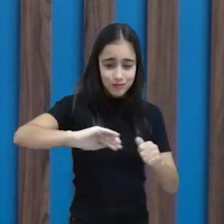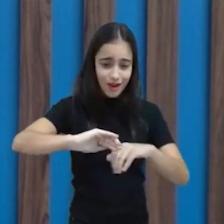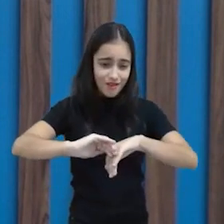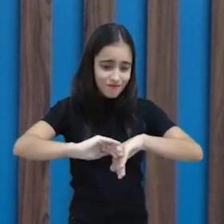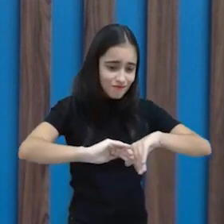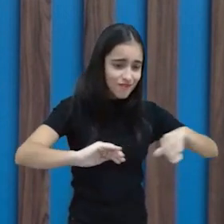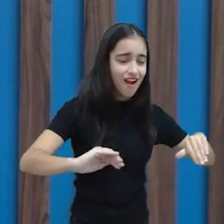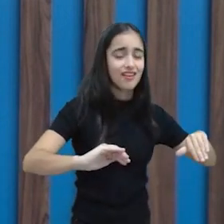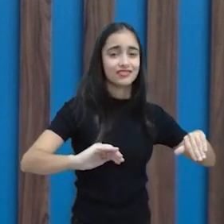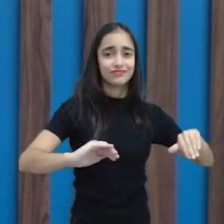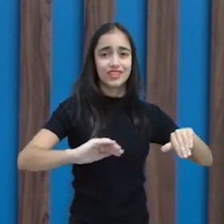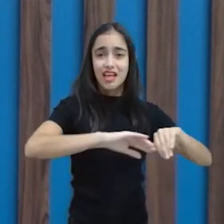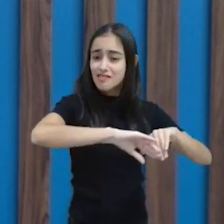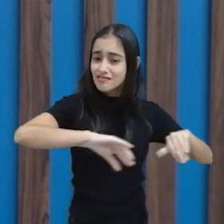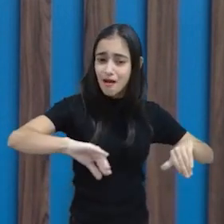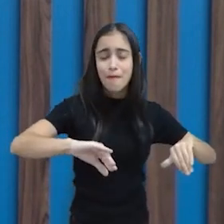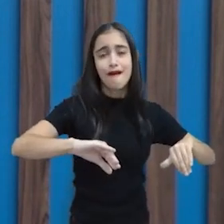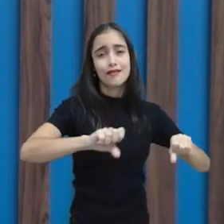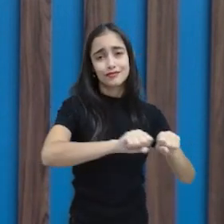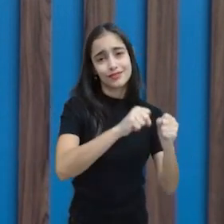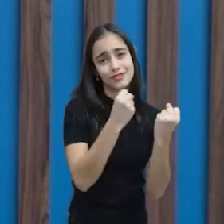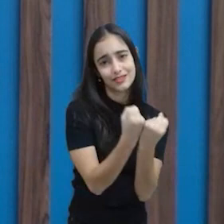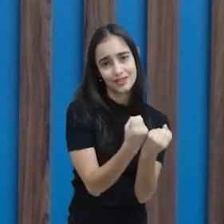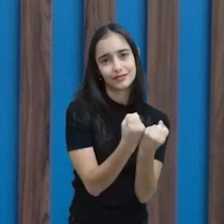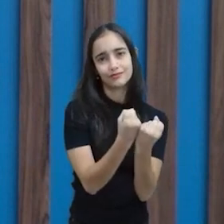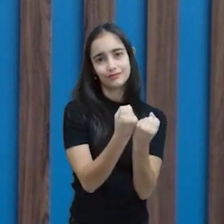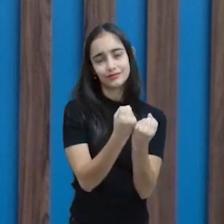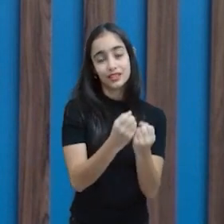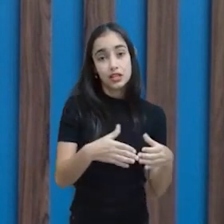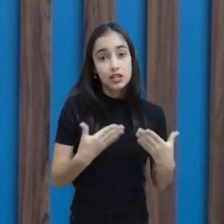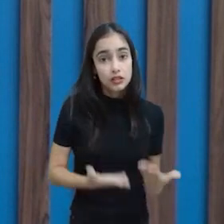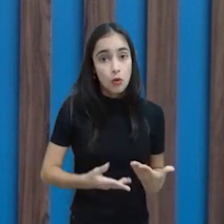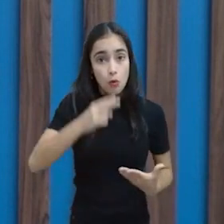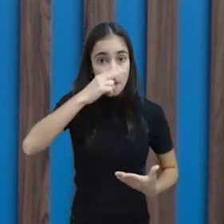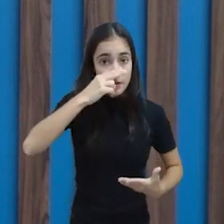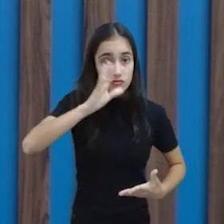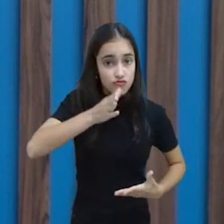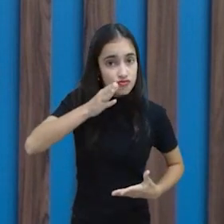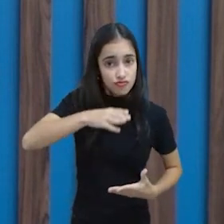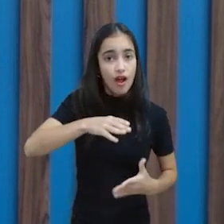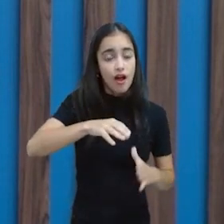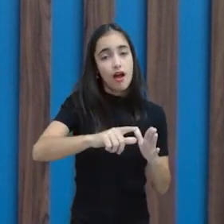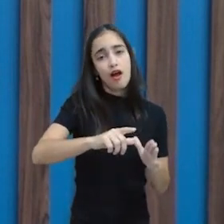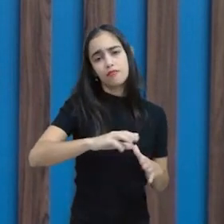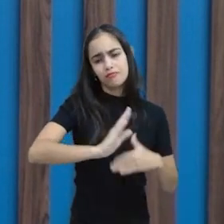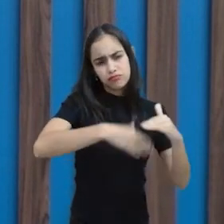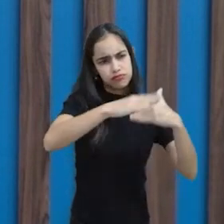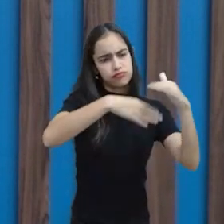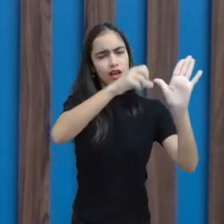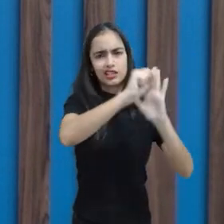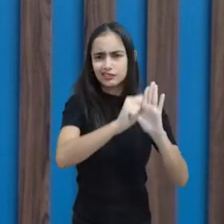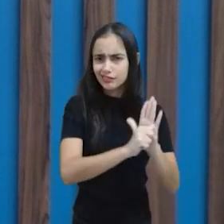margem, né, da sociedade, tá? E aí, mesmo que tenha se passado já séculos, né,